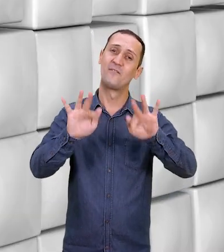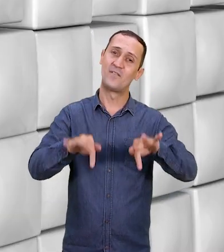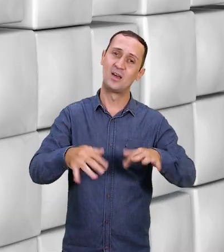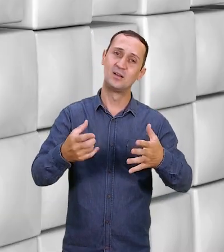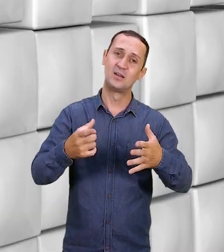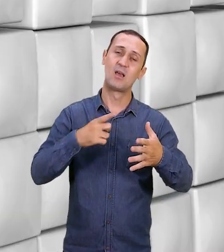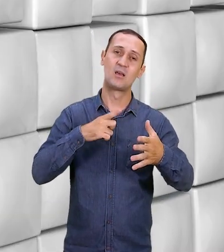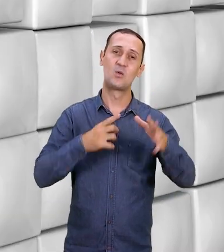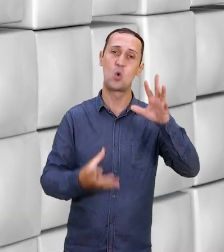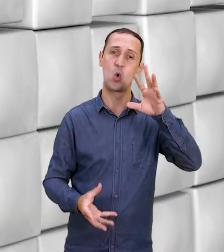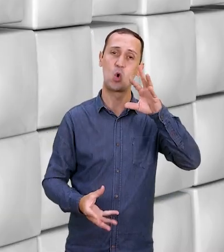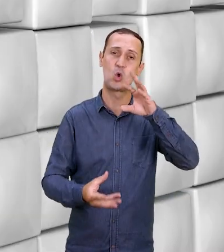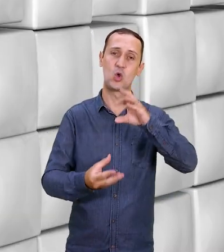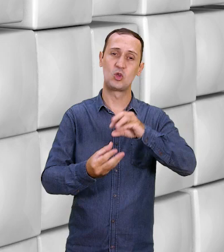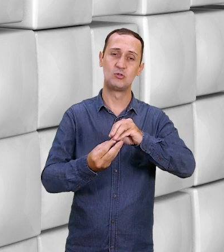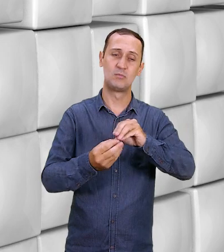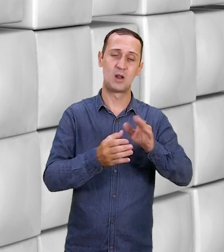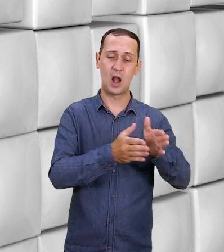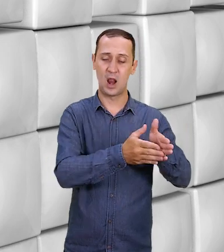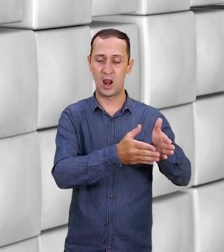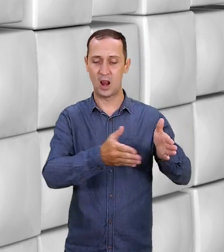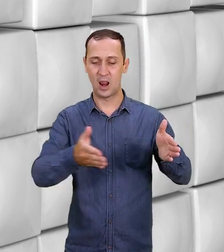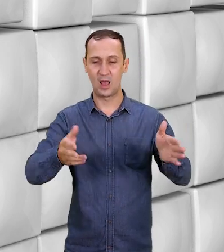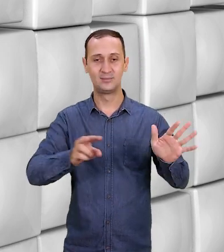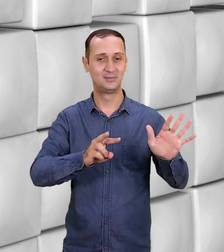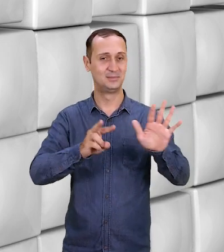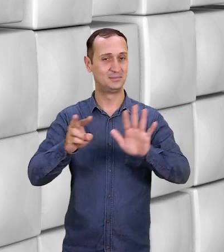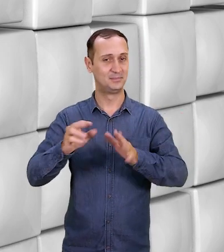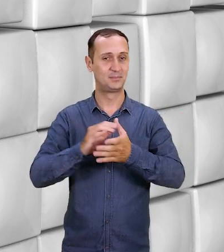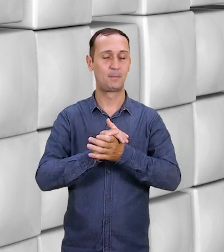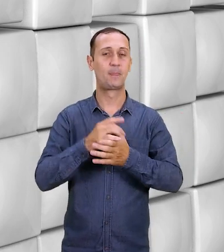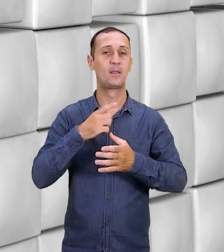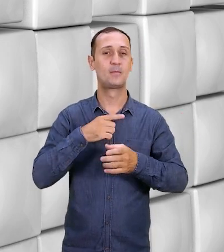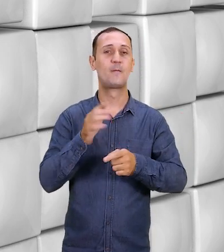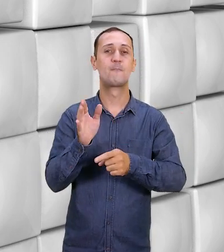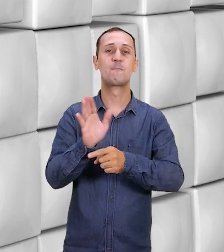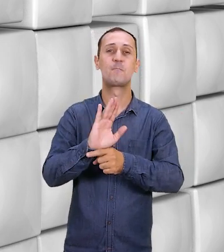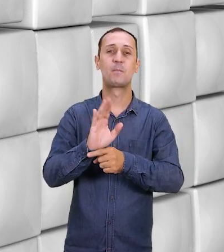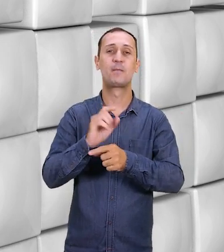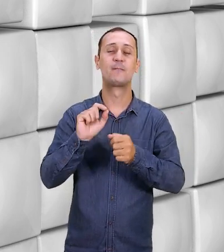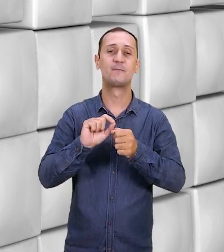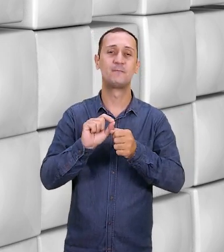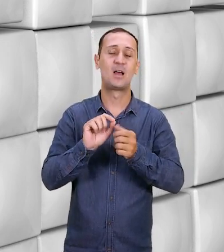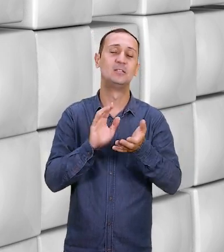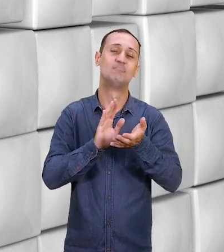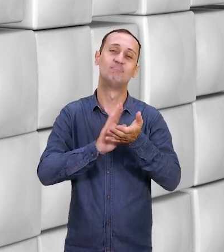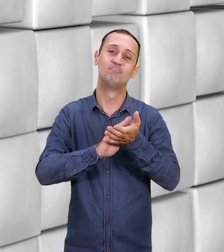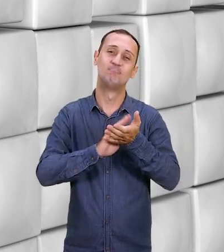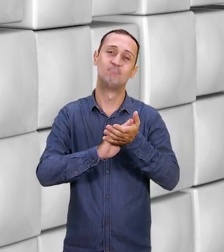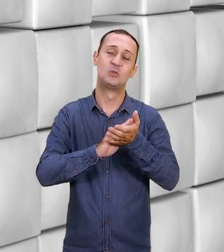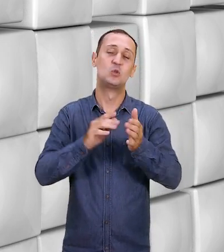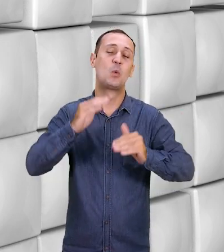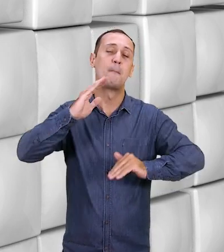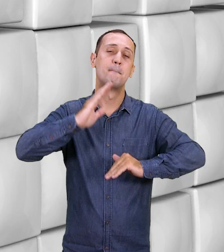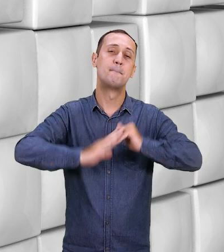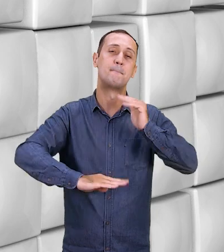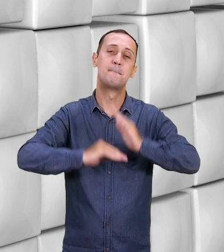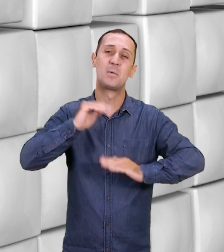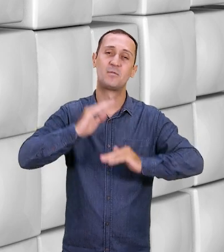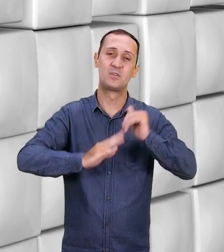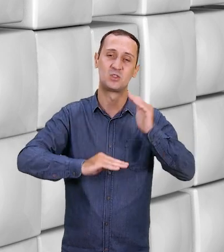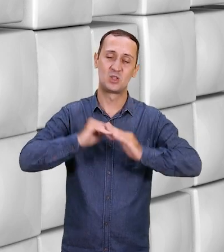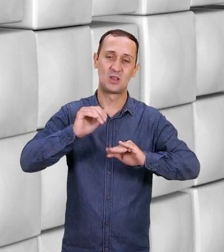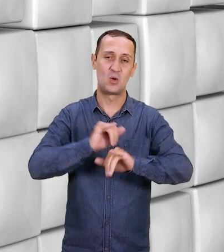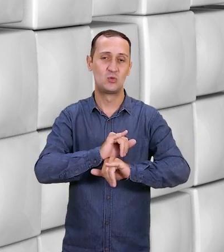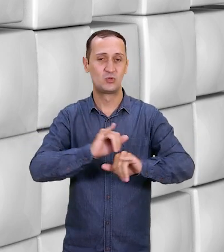Jornal Parlamentar com o resumo da semana. Você fica agora com um vídeo que homenageia os jornalistas